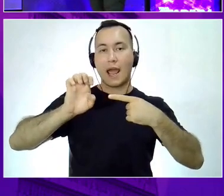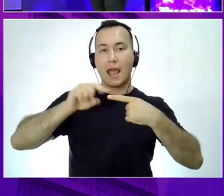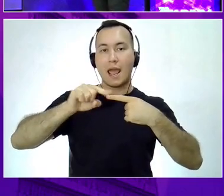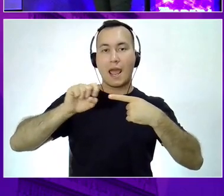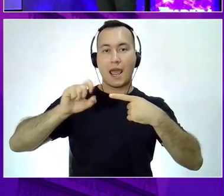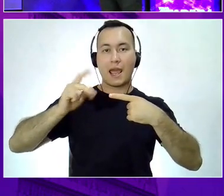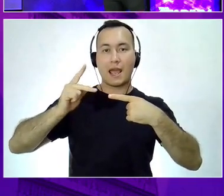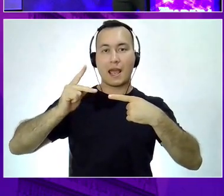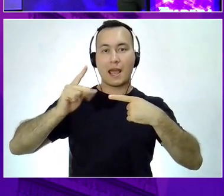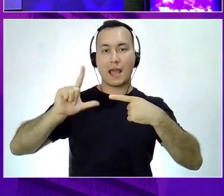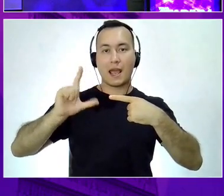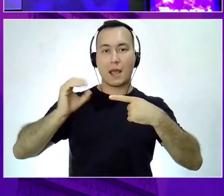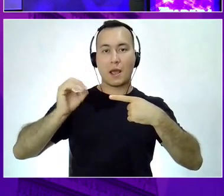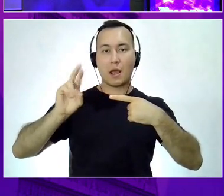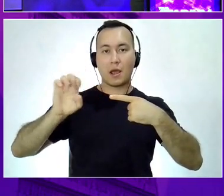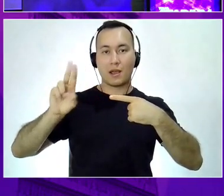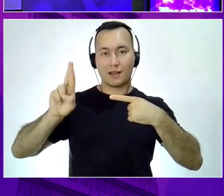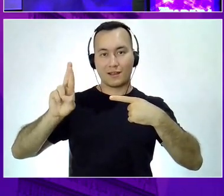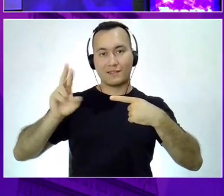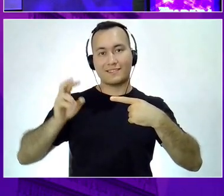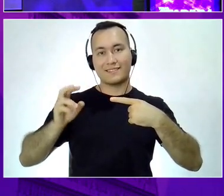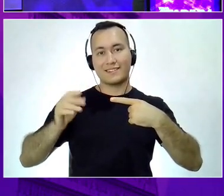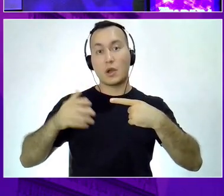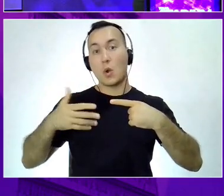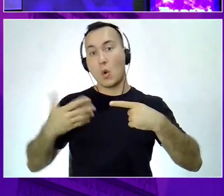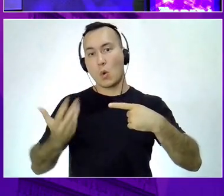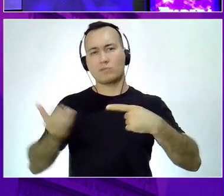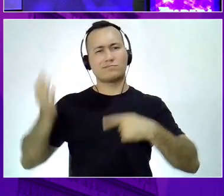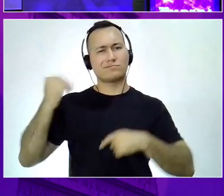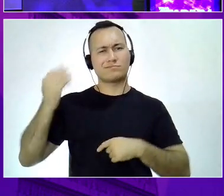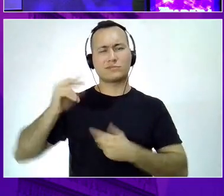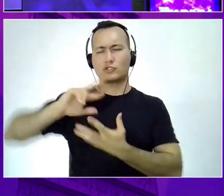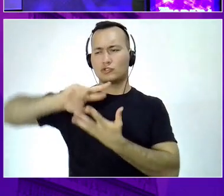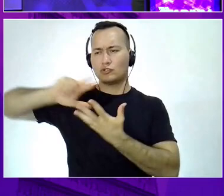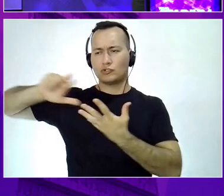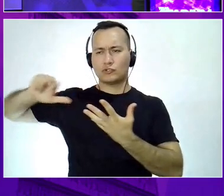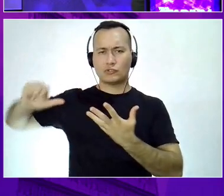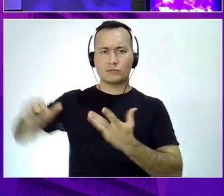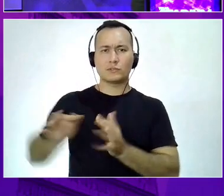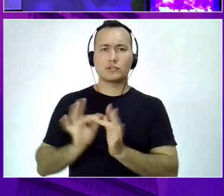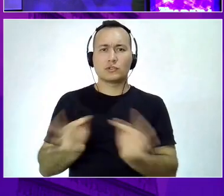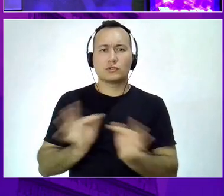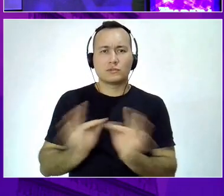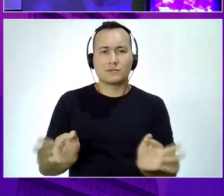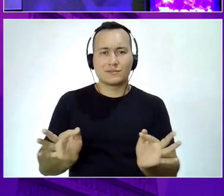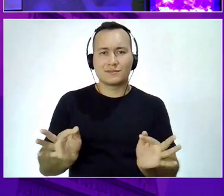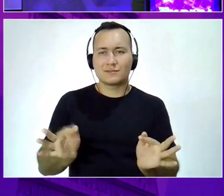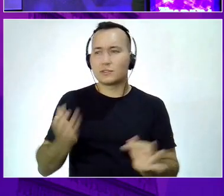exatamente, esse é um teste muito importante também. Contrastes e legibilidade. Isso aqui é legal porque